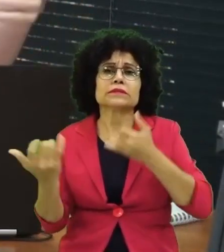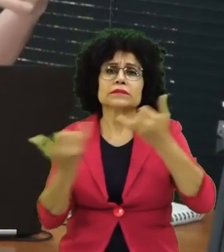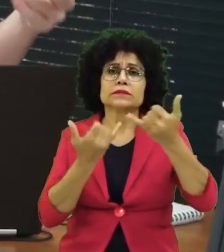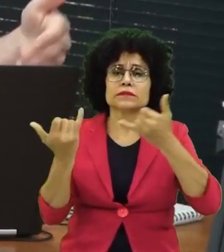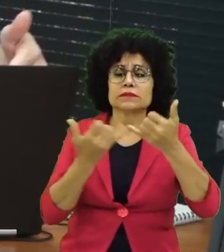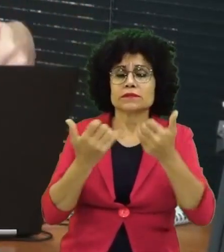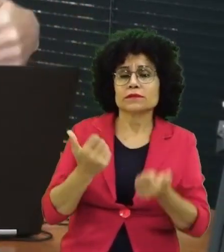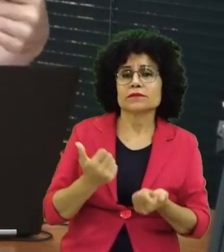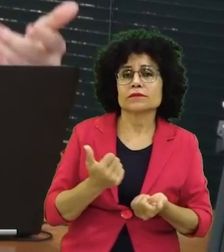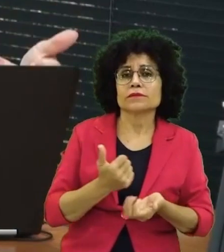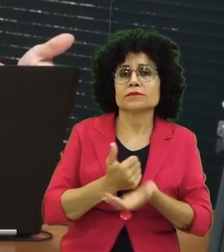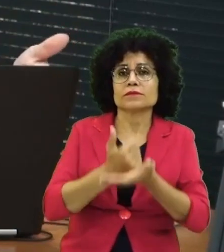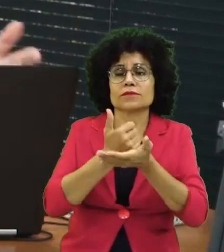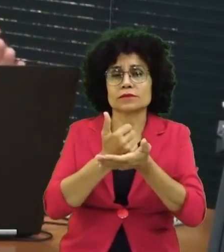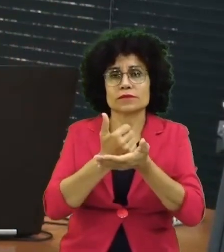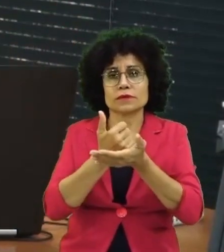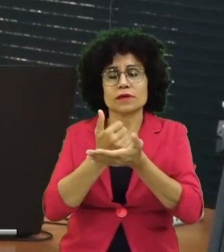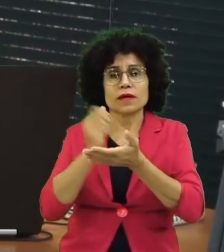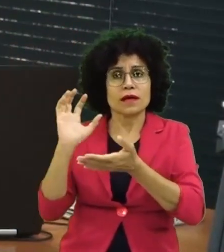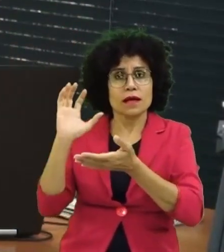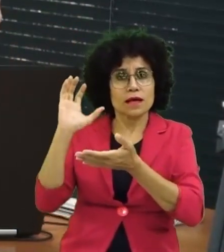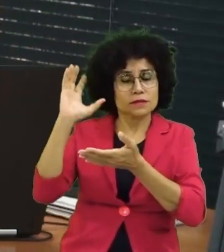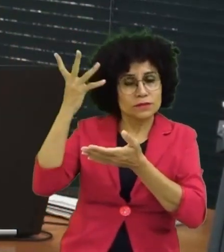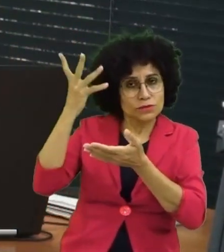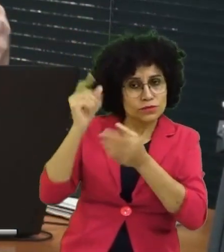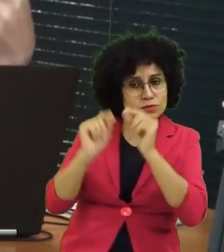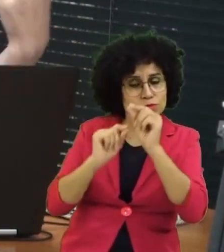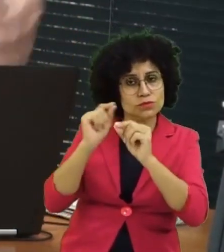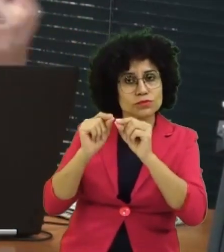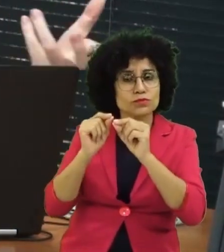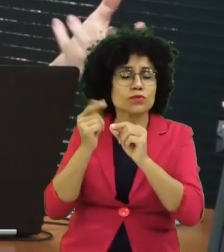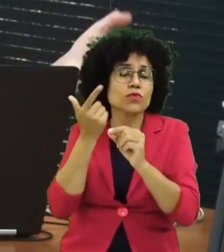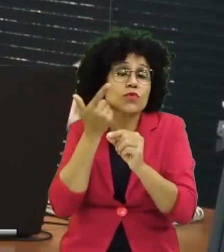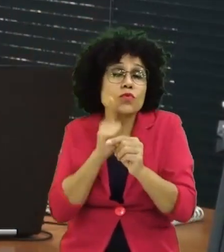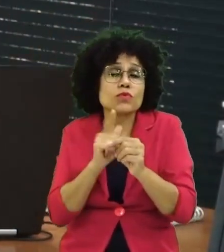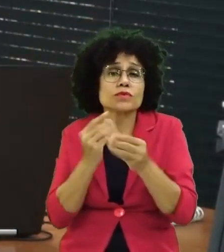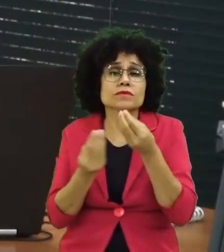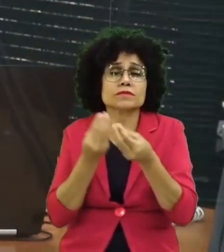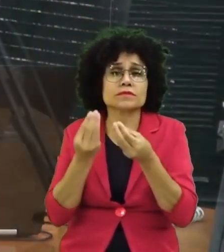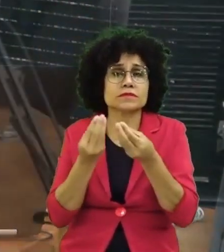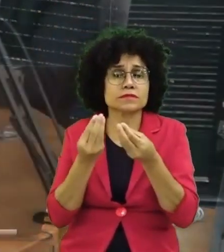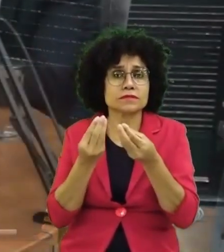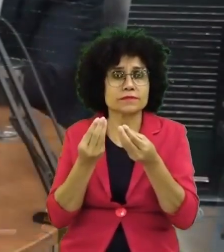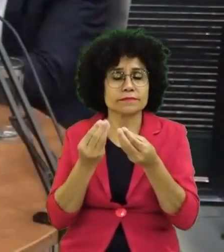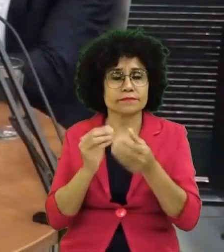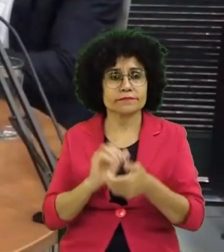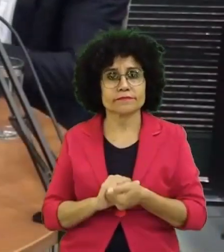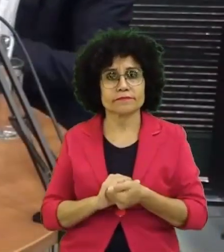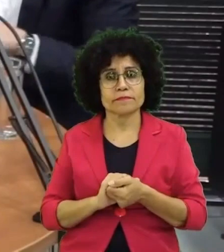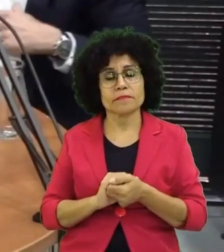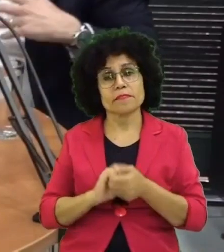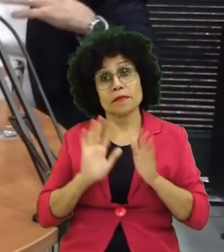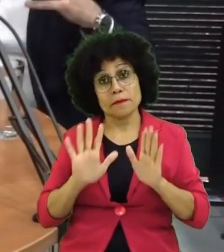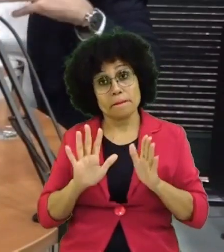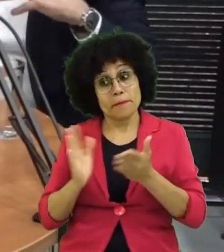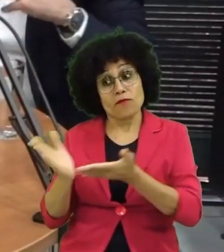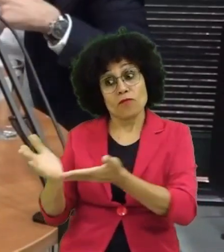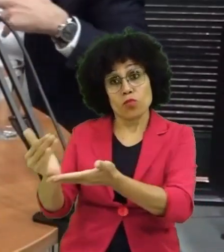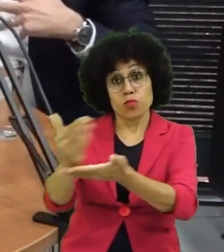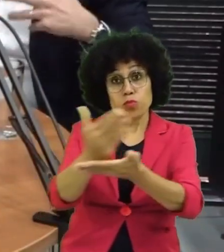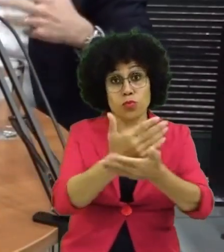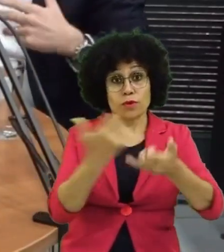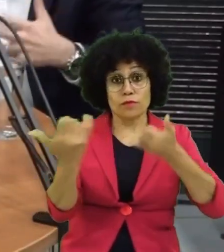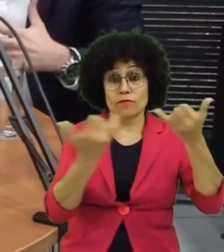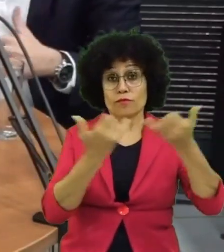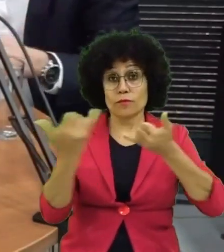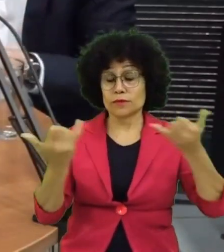subsidiar as ações e soluções, para que quem está nos ouvindo entenda como que vai funcionar esse projeto, doutor? Na verdade, nós vamos coletar muitas informações que